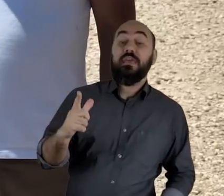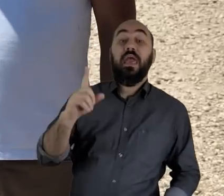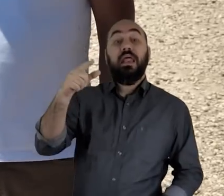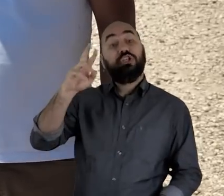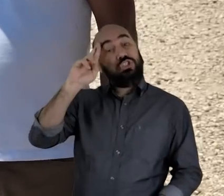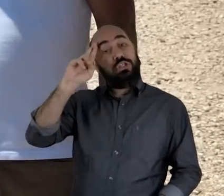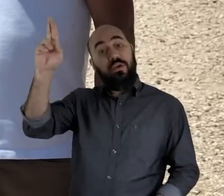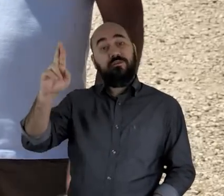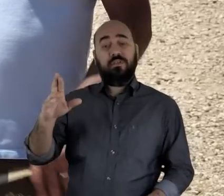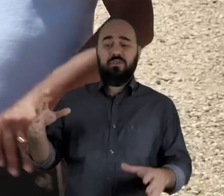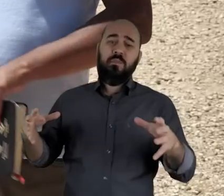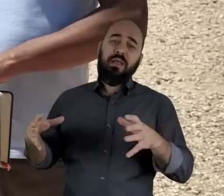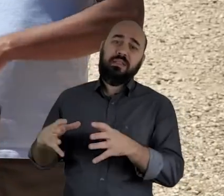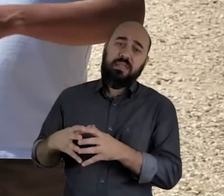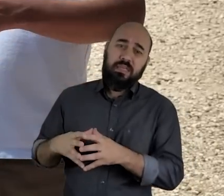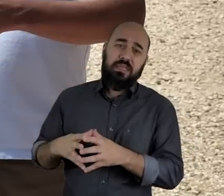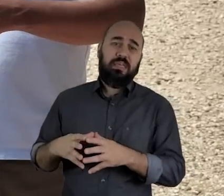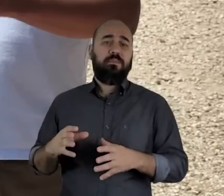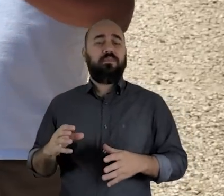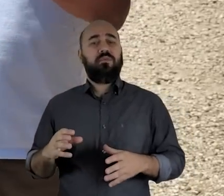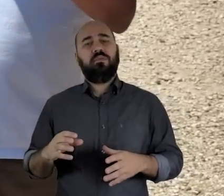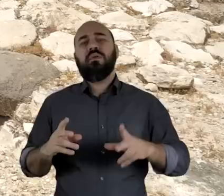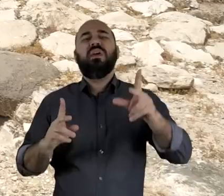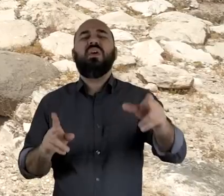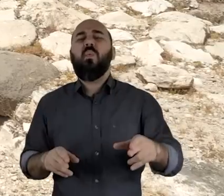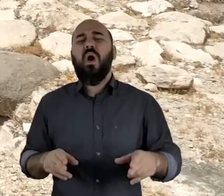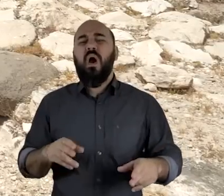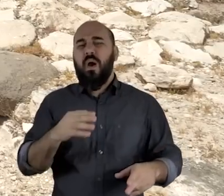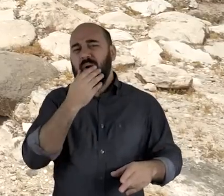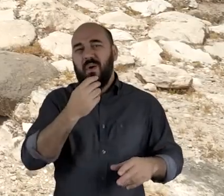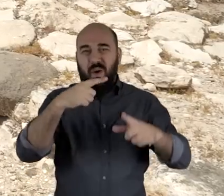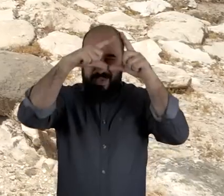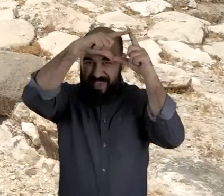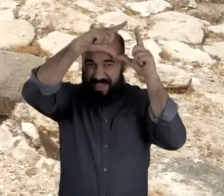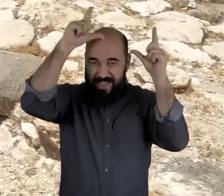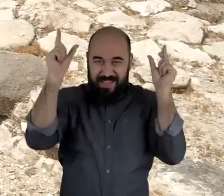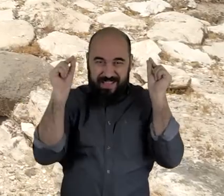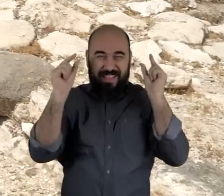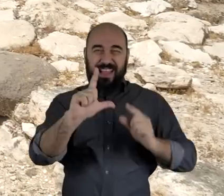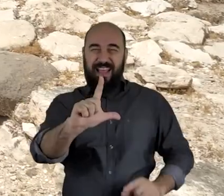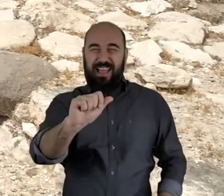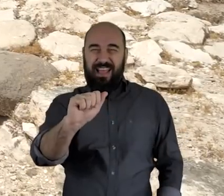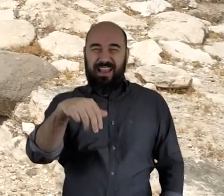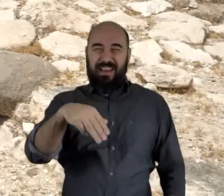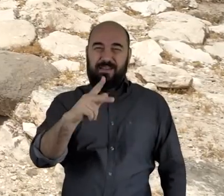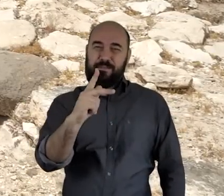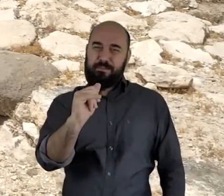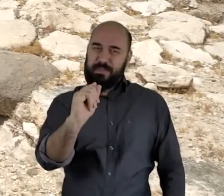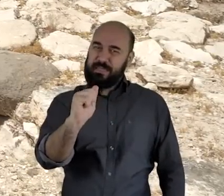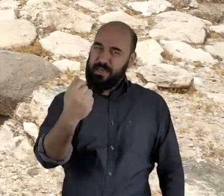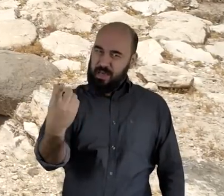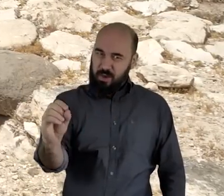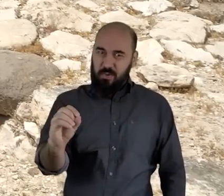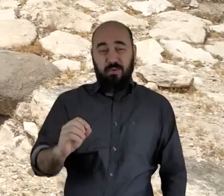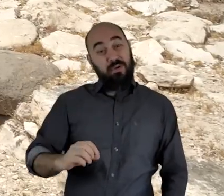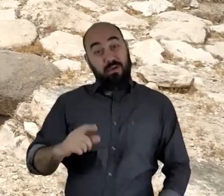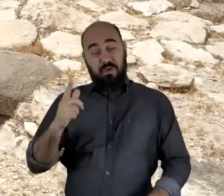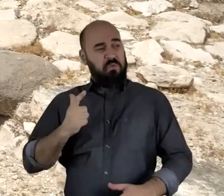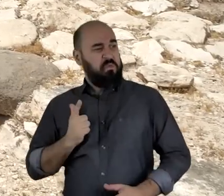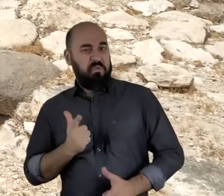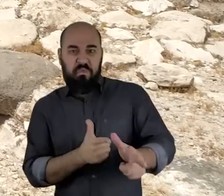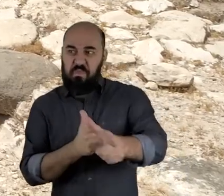uma tribo, ou quem sabe alguém como Lampião, andando ali pelo sertão do Brasil, pelo sertão do Nordeste. Nada